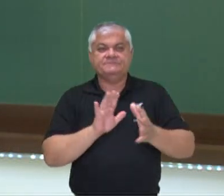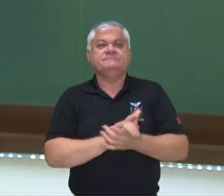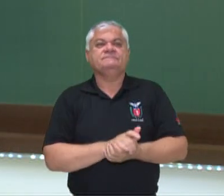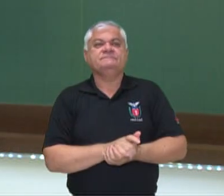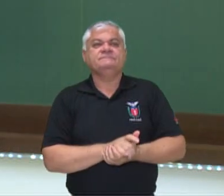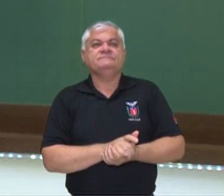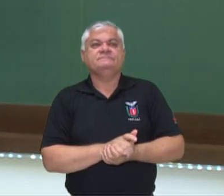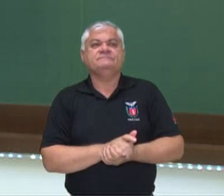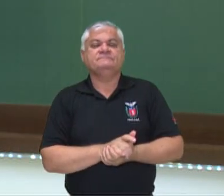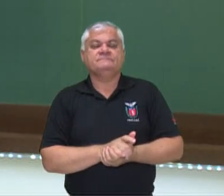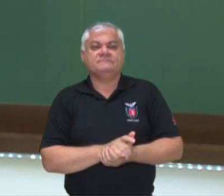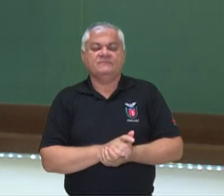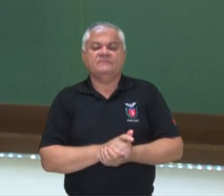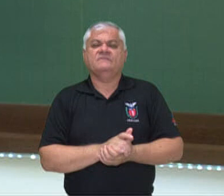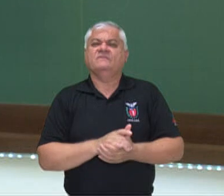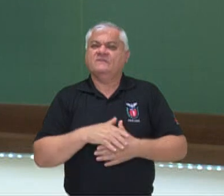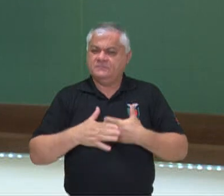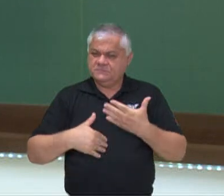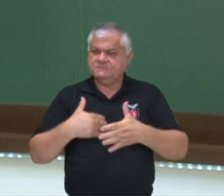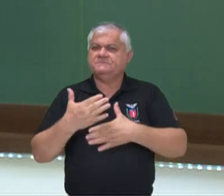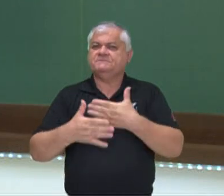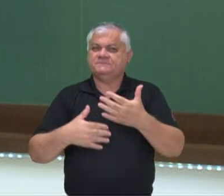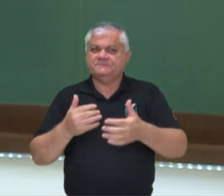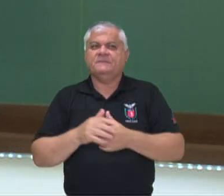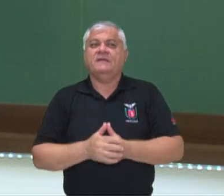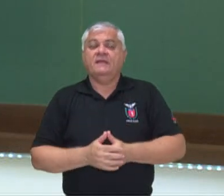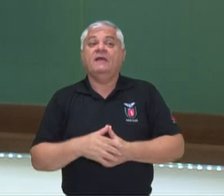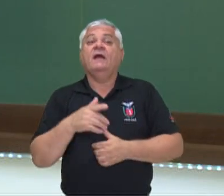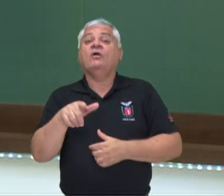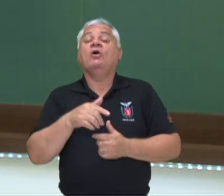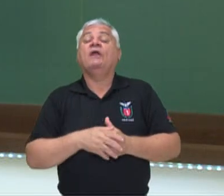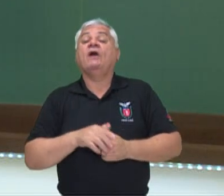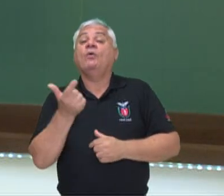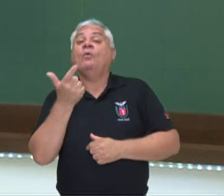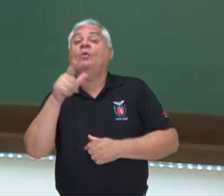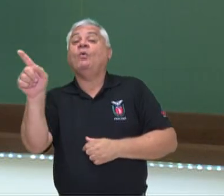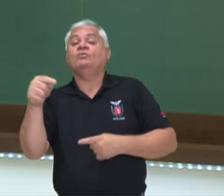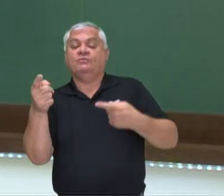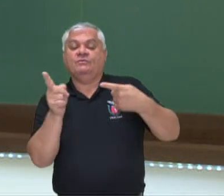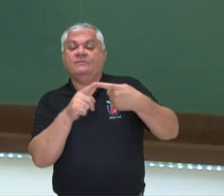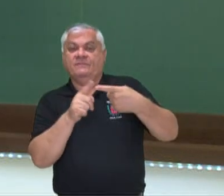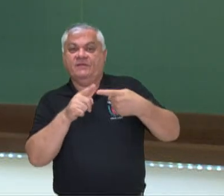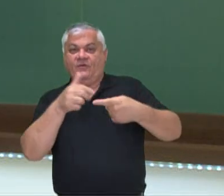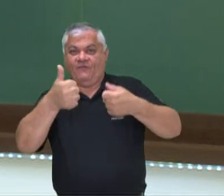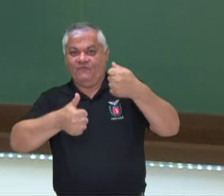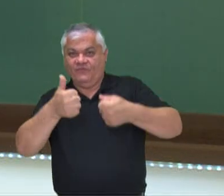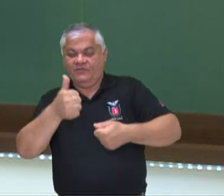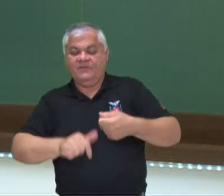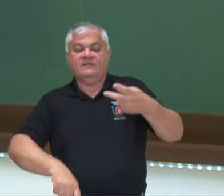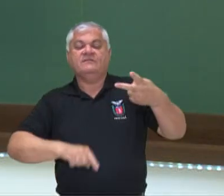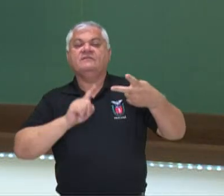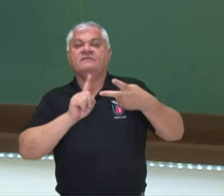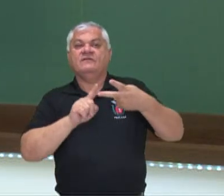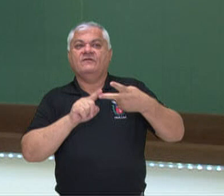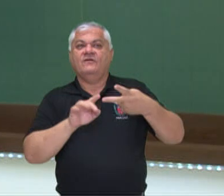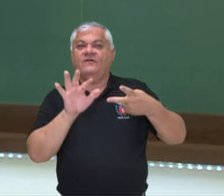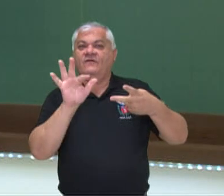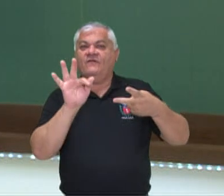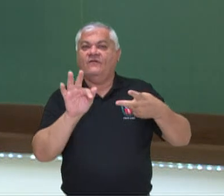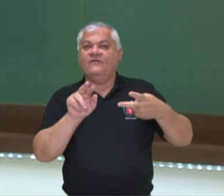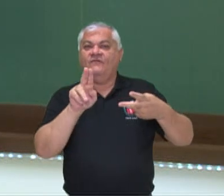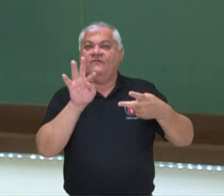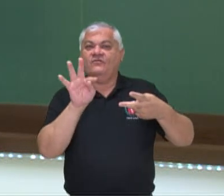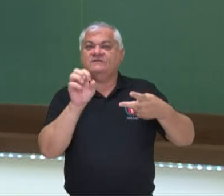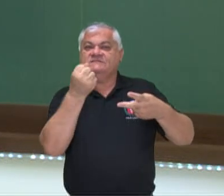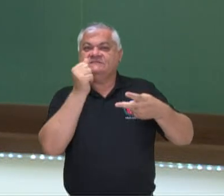Vamos agora andar um pouquinho mais nos outros esportes de invasão. A partir do futebol surgiu o